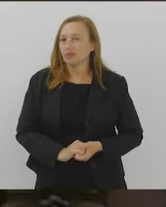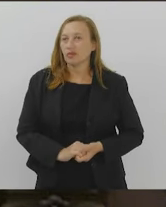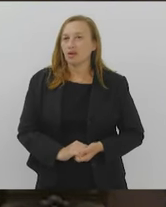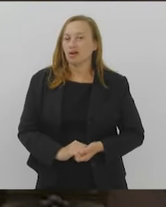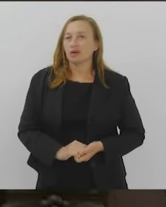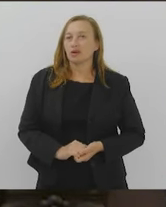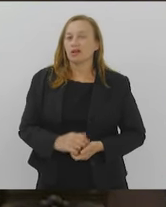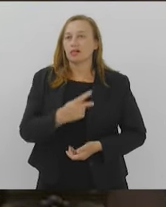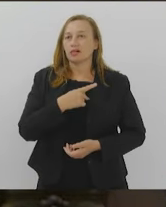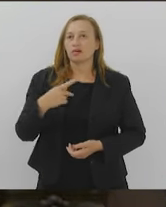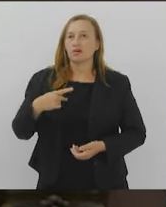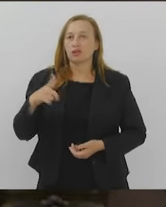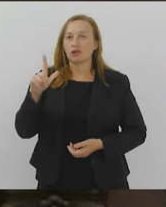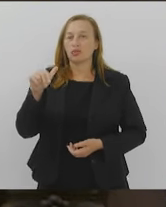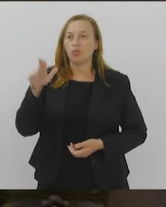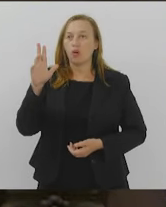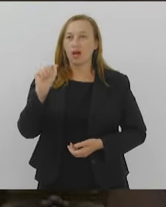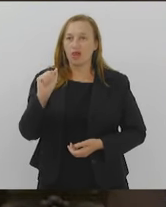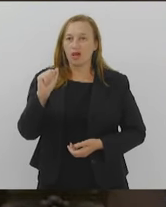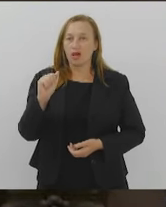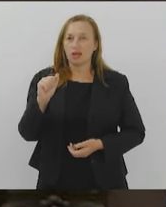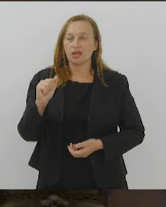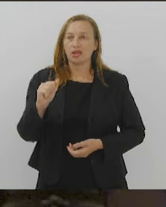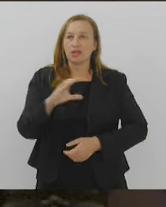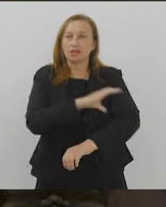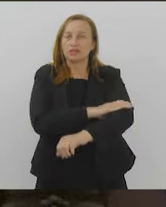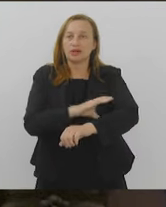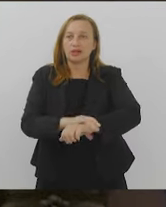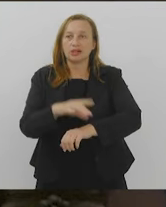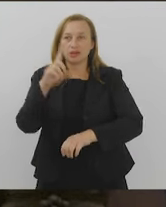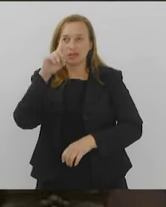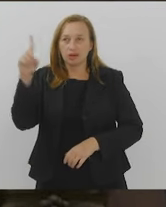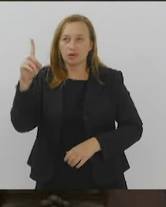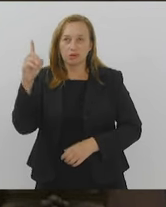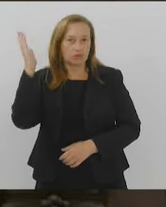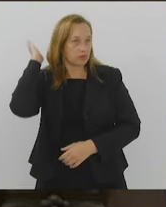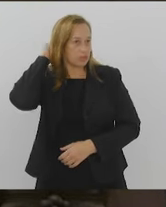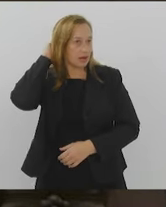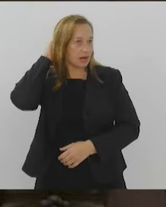Pastora Luana Câmara, Assembleia de Deus do Belém do Pará.